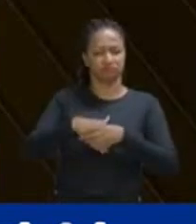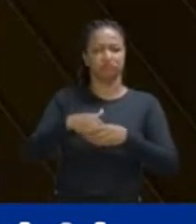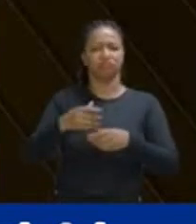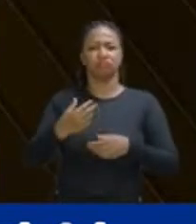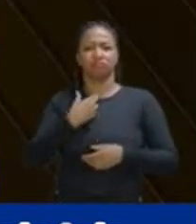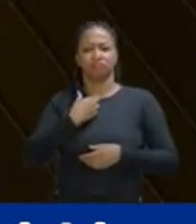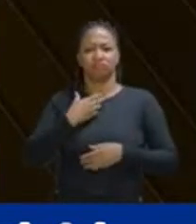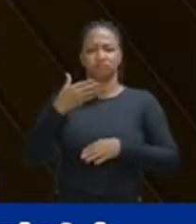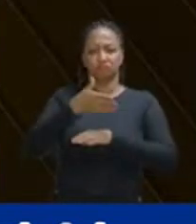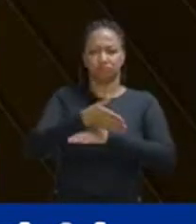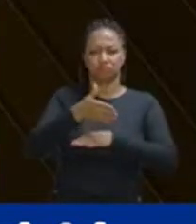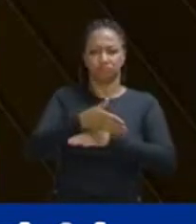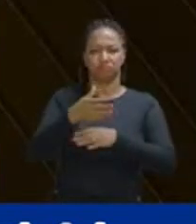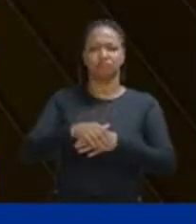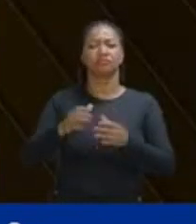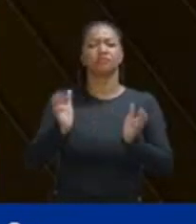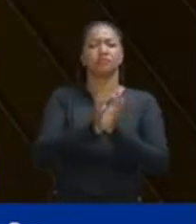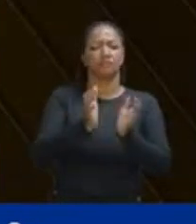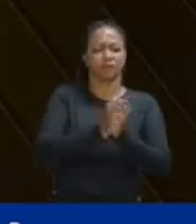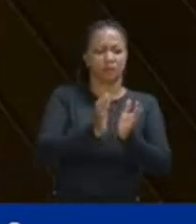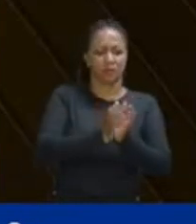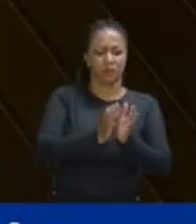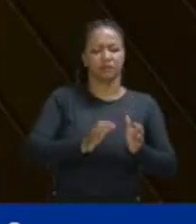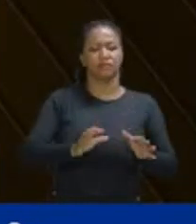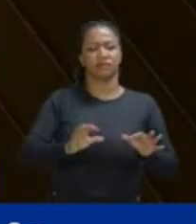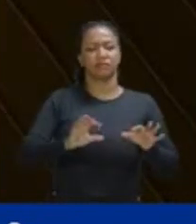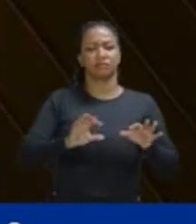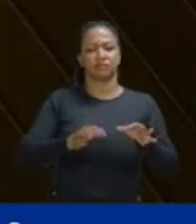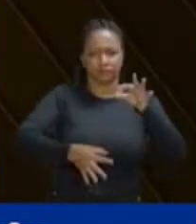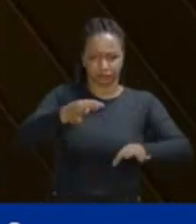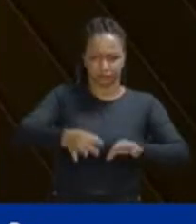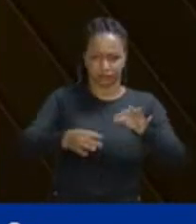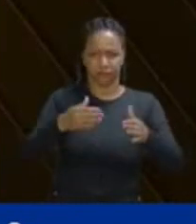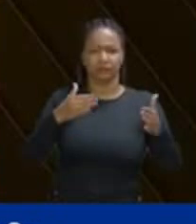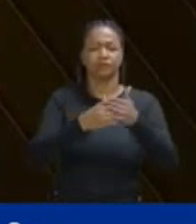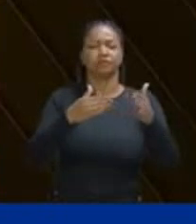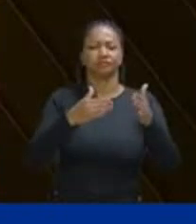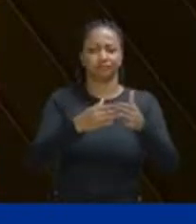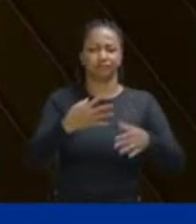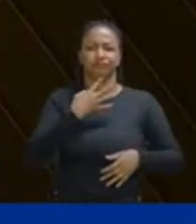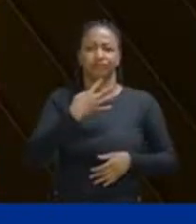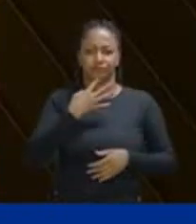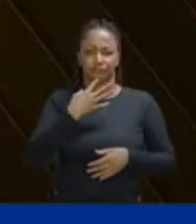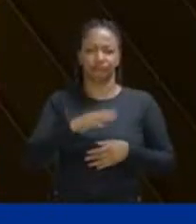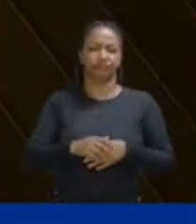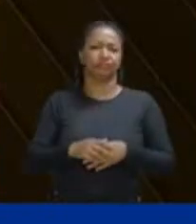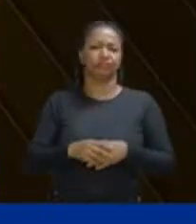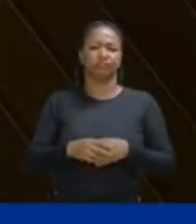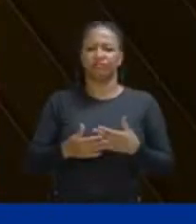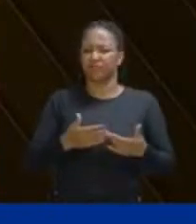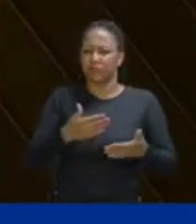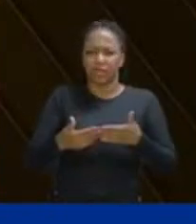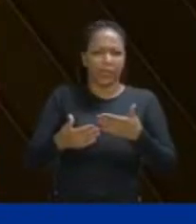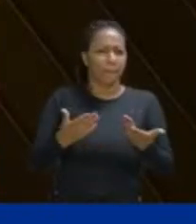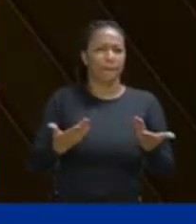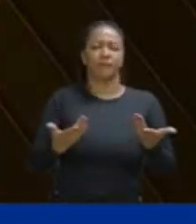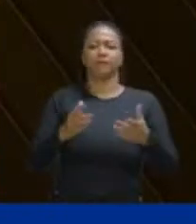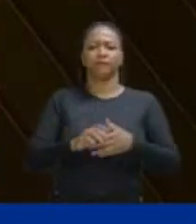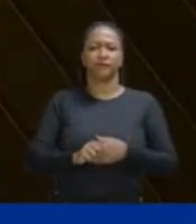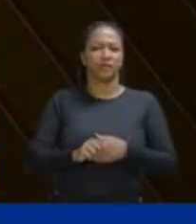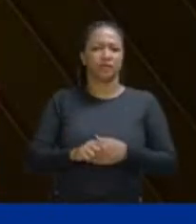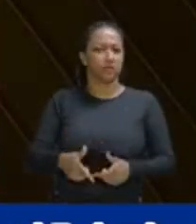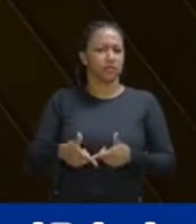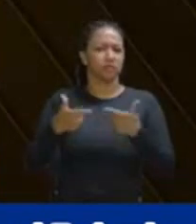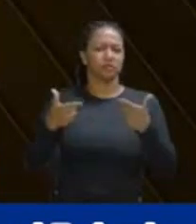sido proferida por órgão colegiado para que se reconheça o impedimento. Dessa maneira, pouco importa, nesta data, qual será a